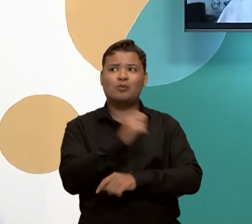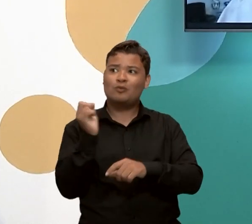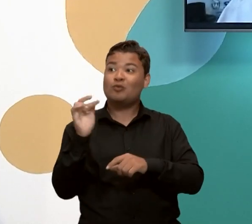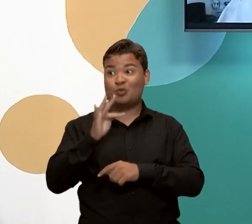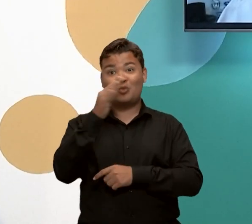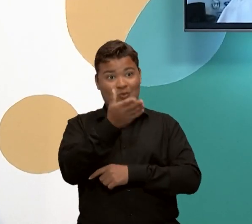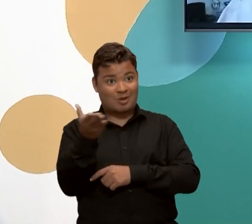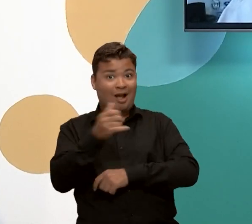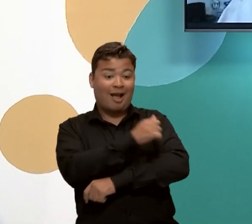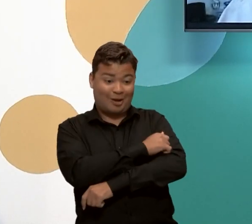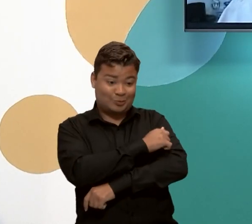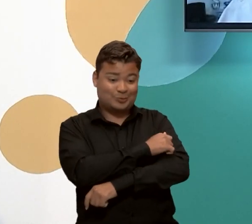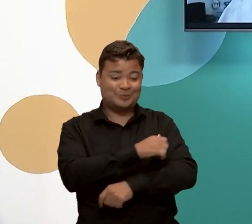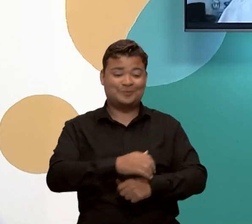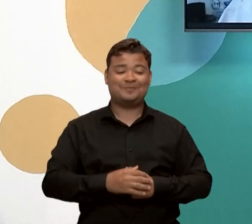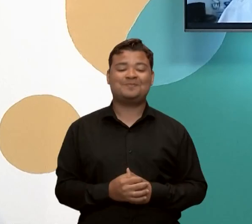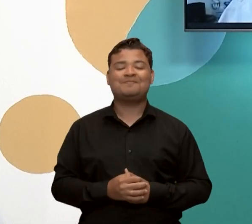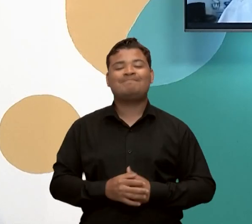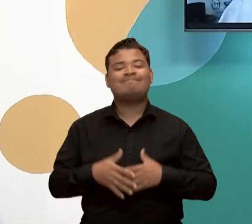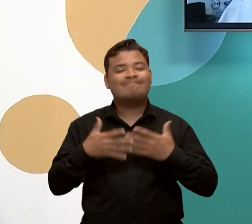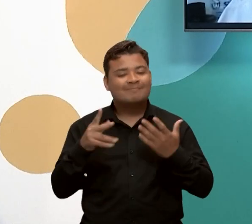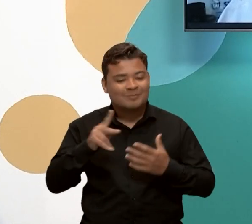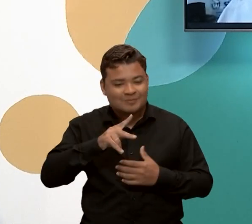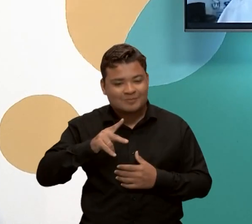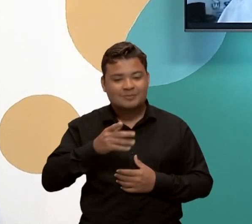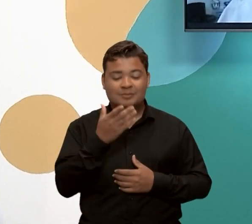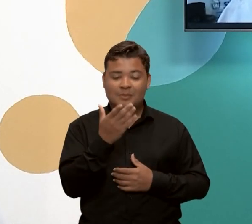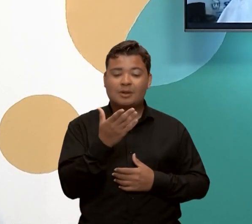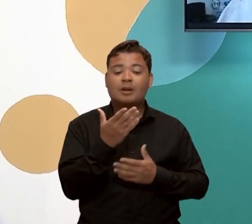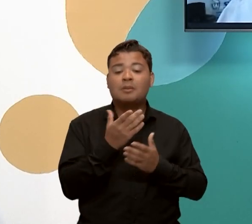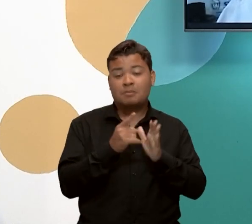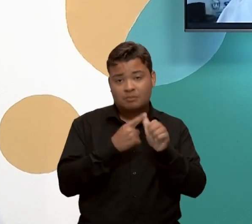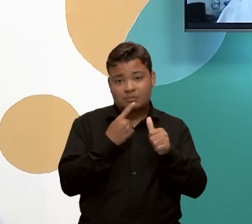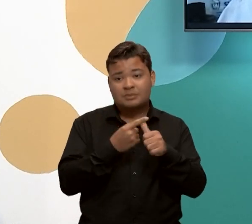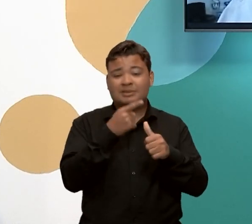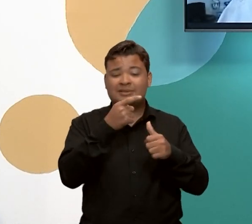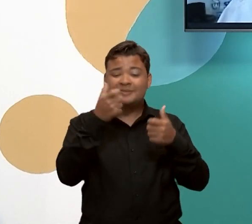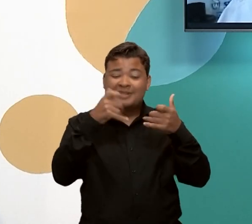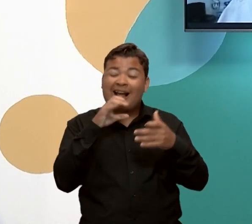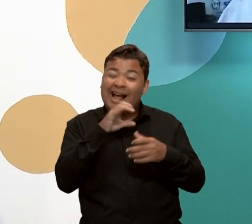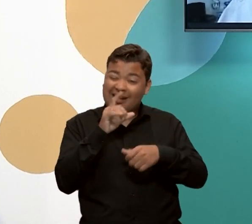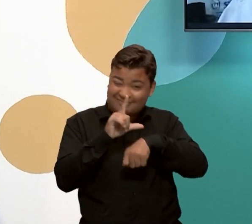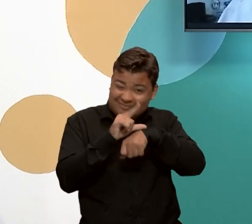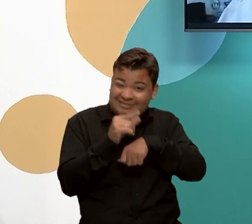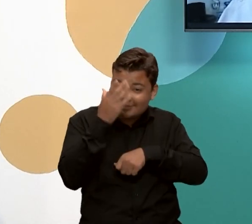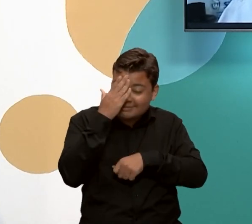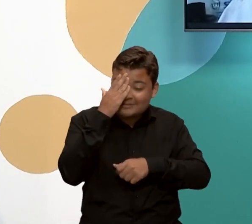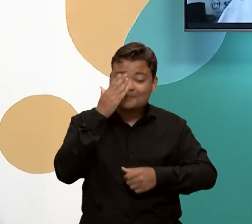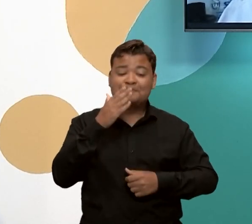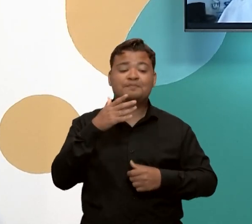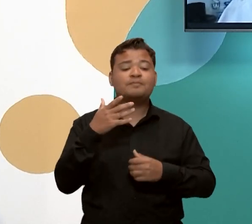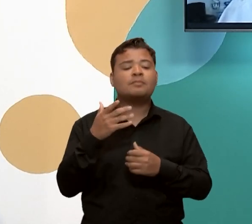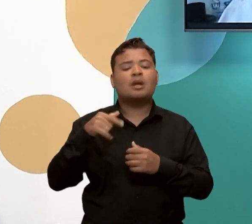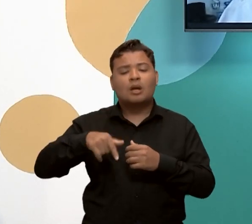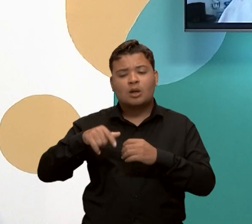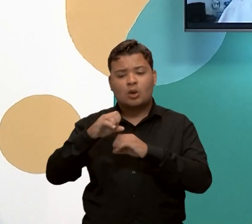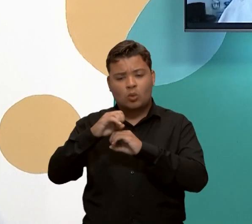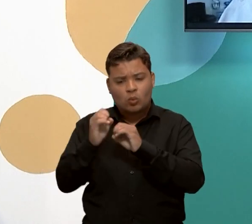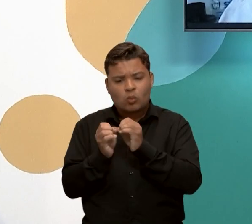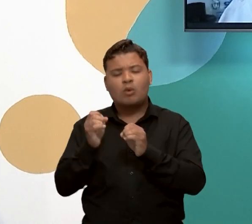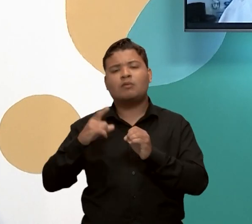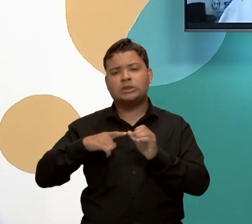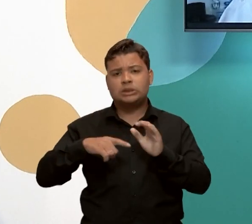Professor, queria que o senhor começasse falando para a gente, claro que vai ter que ser rapidamente, porque o tempo é curto, porque a UFG mantém o